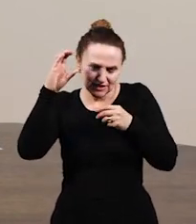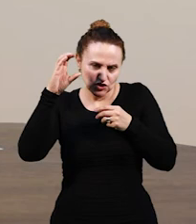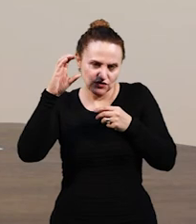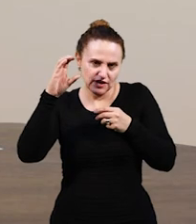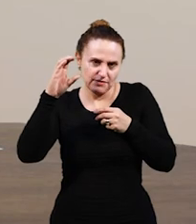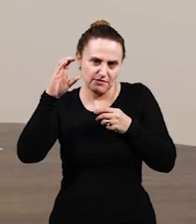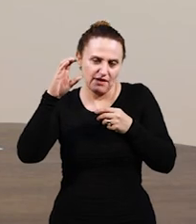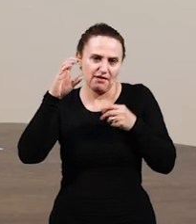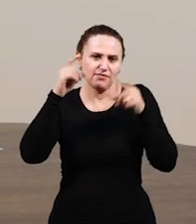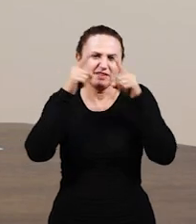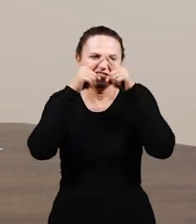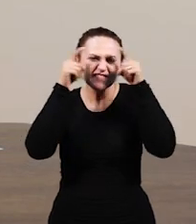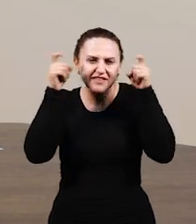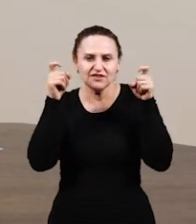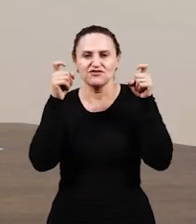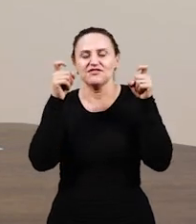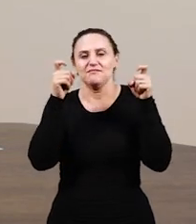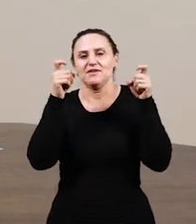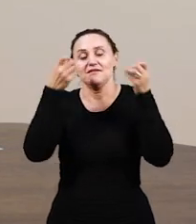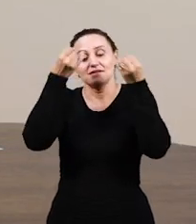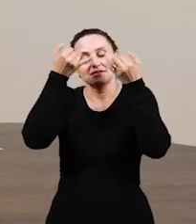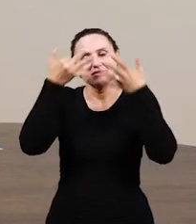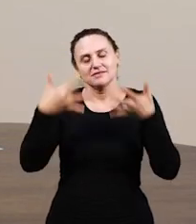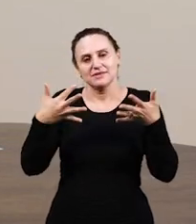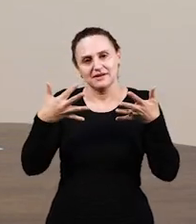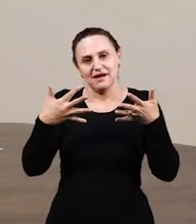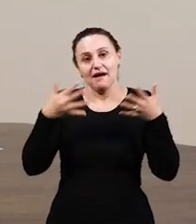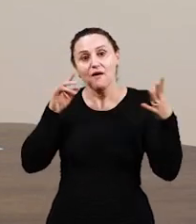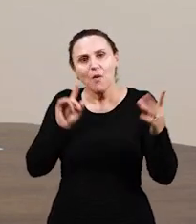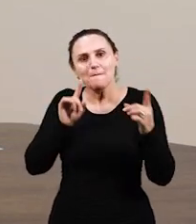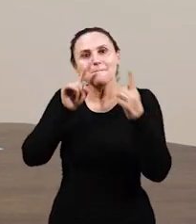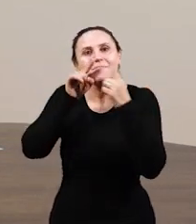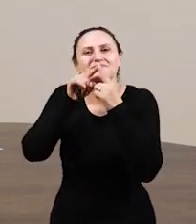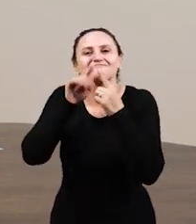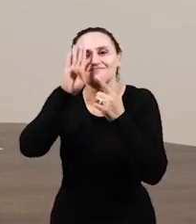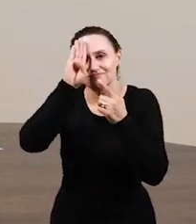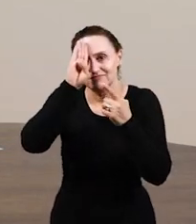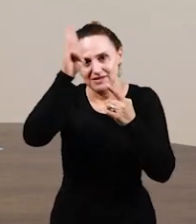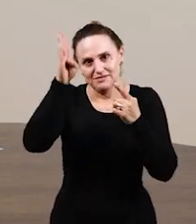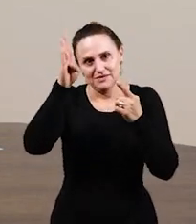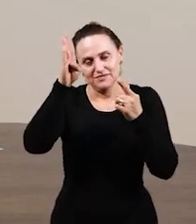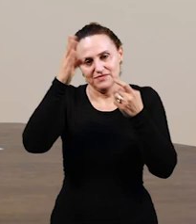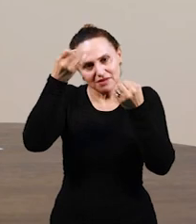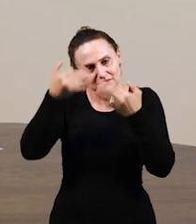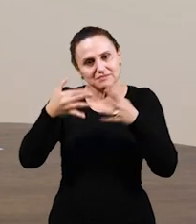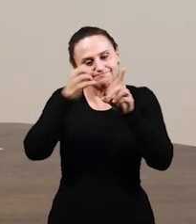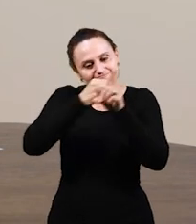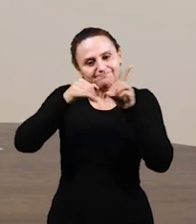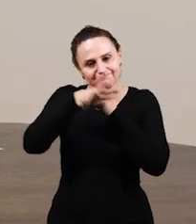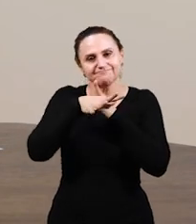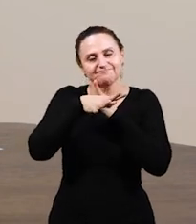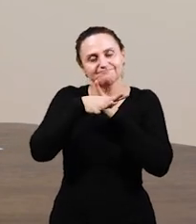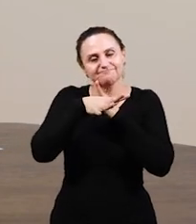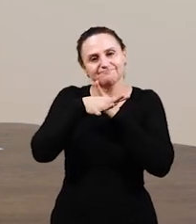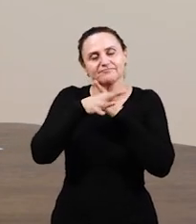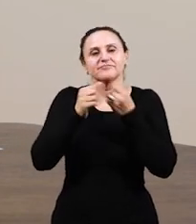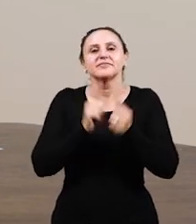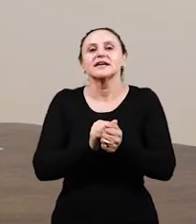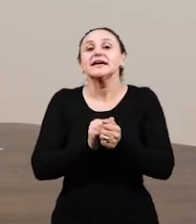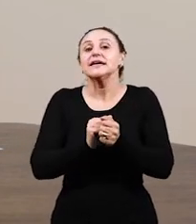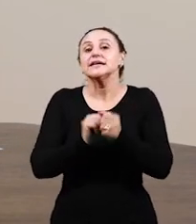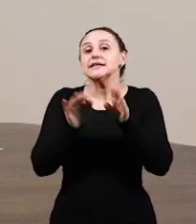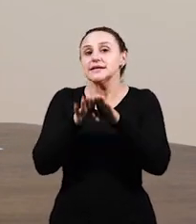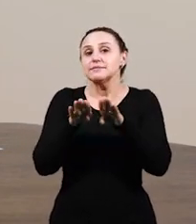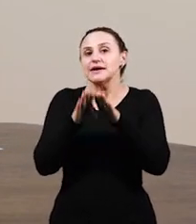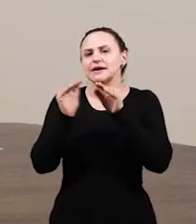variação né Então esse é o fim da sócio linguística objetivo principal da sócio linguística Qual é a sua